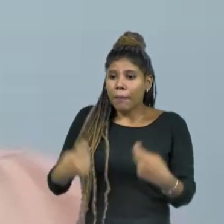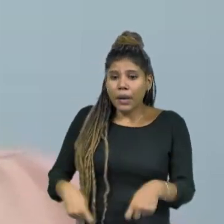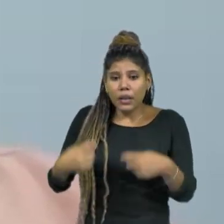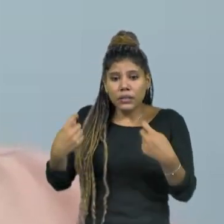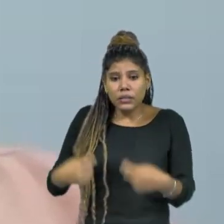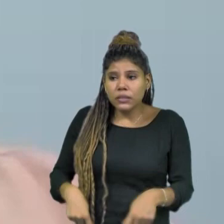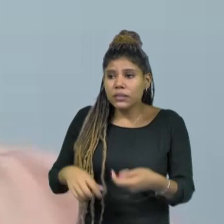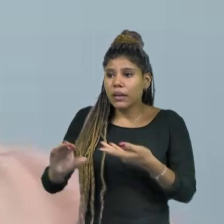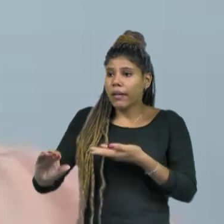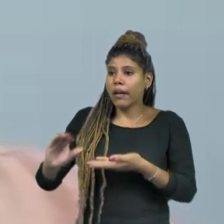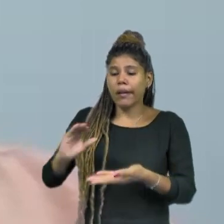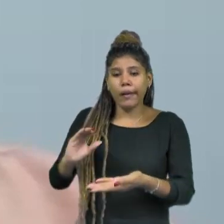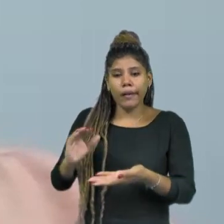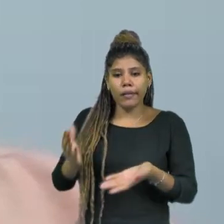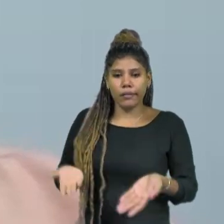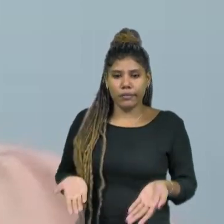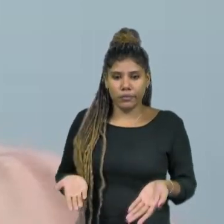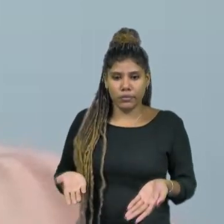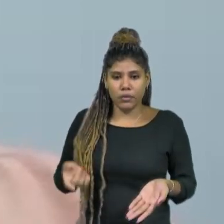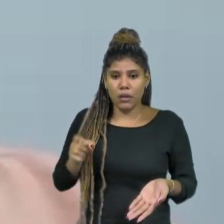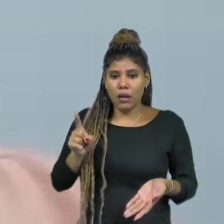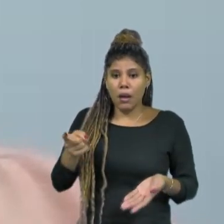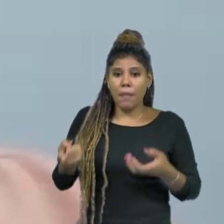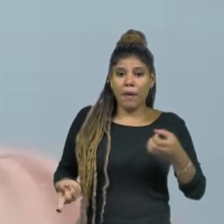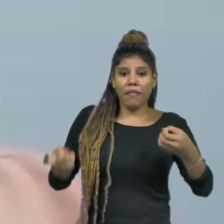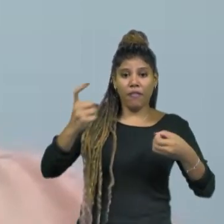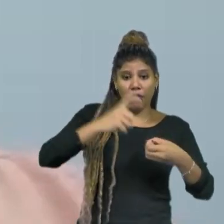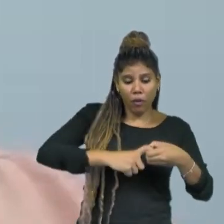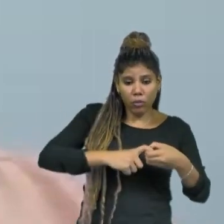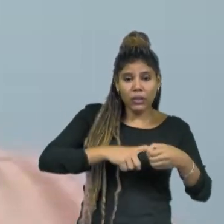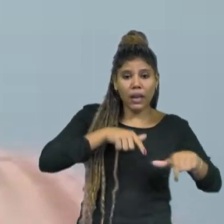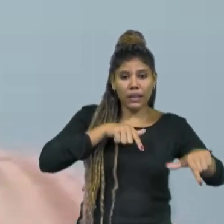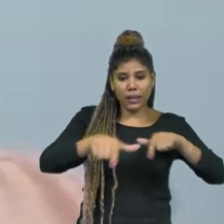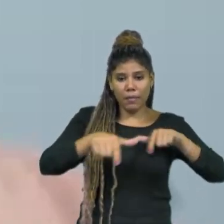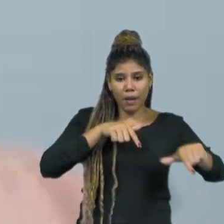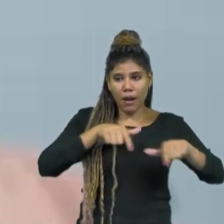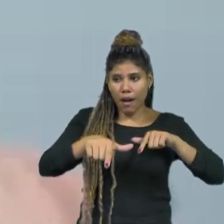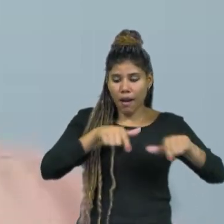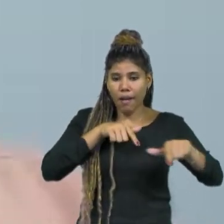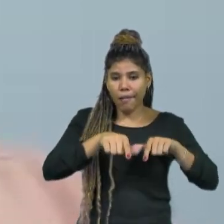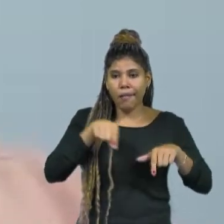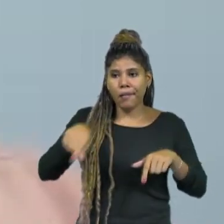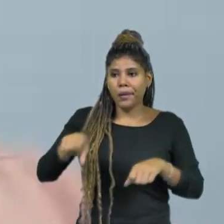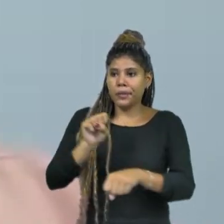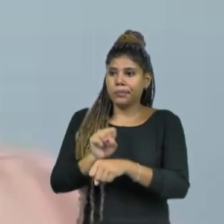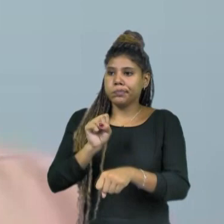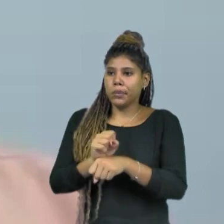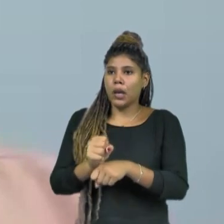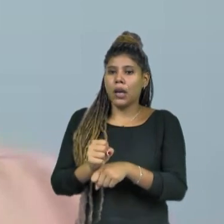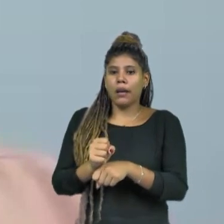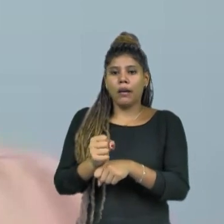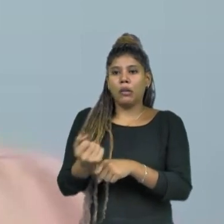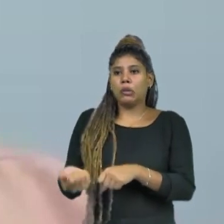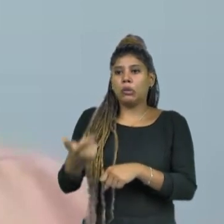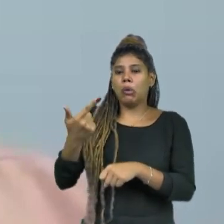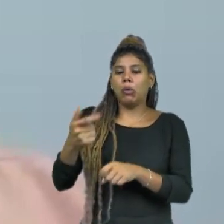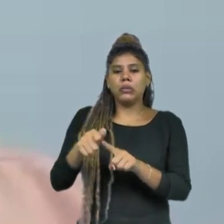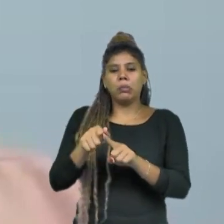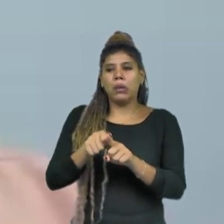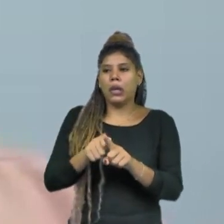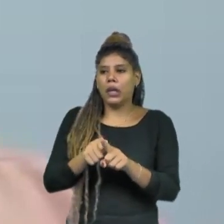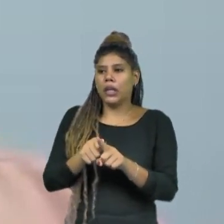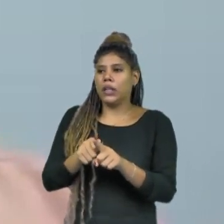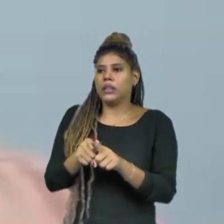emprego, ele precisava passar por uma carência muito grande caso acontecesse alguma coisa com ele que ele precisasse